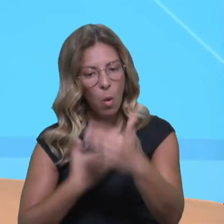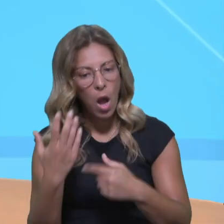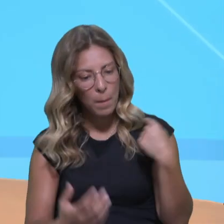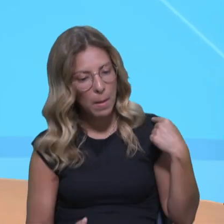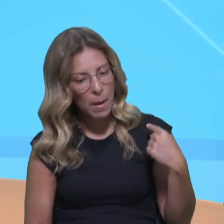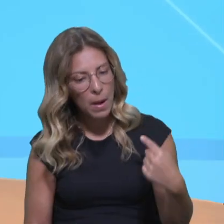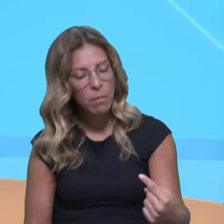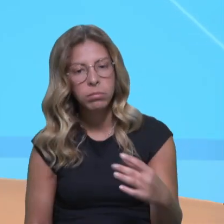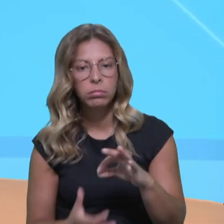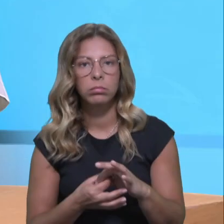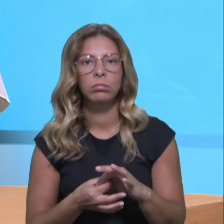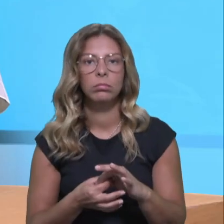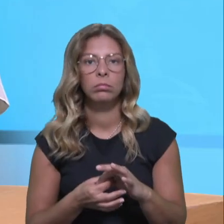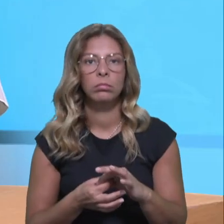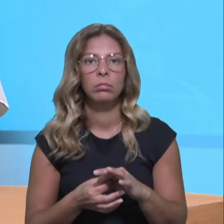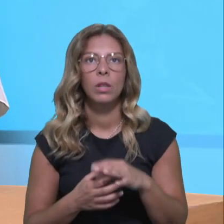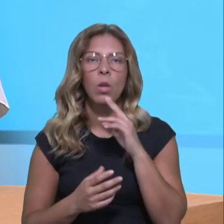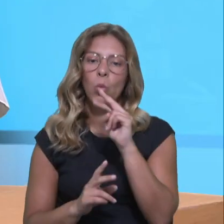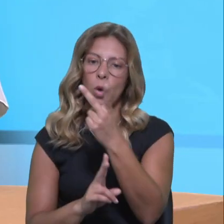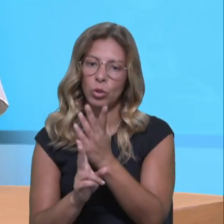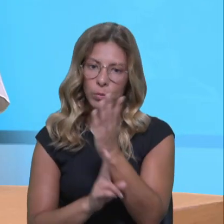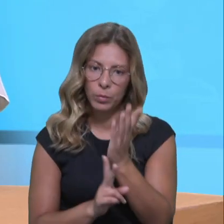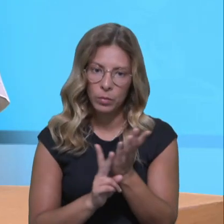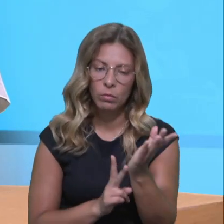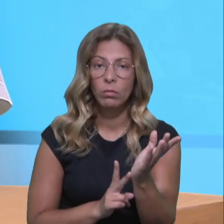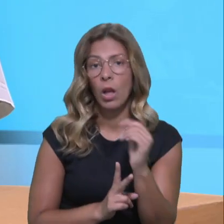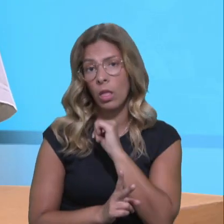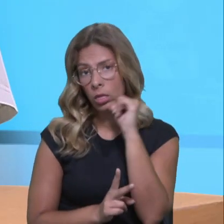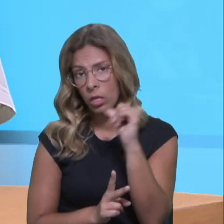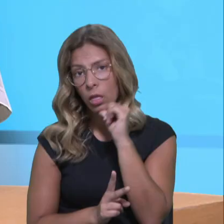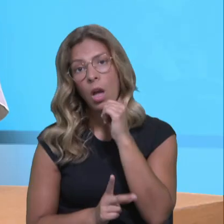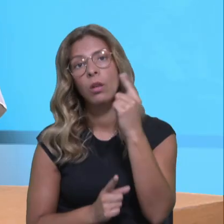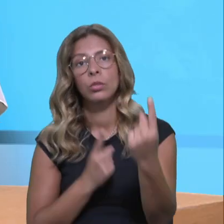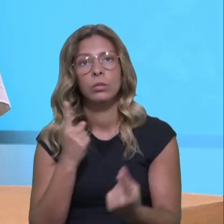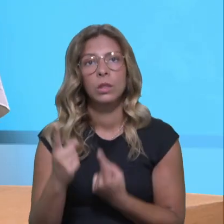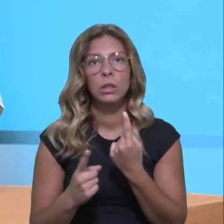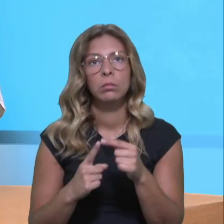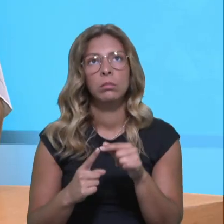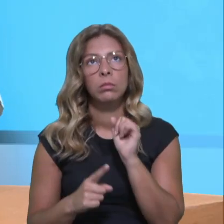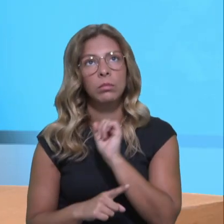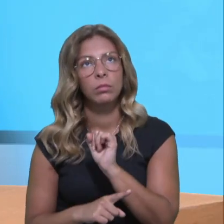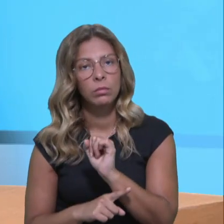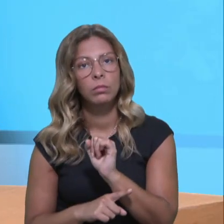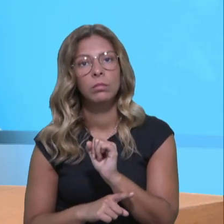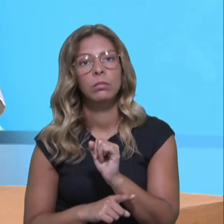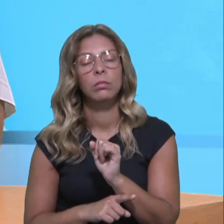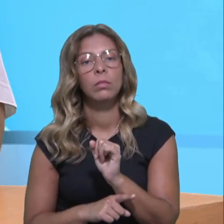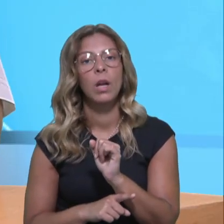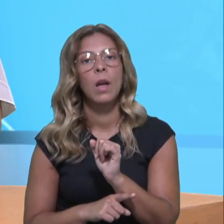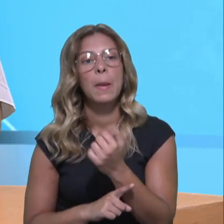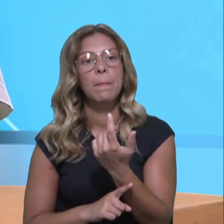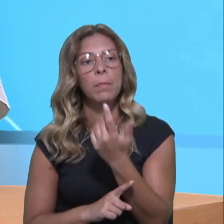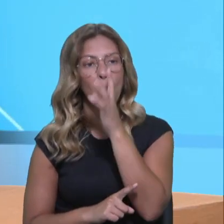Nosso? Tem presente essas duas dimensões? Muito presente, até porque, por vezes, as grandes petições, além de se